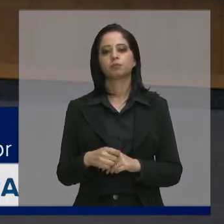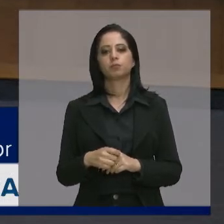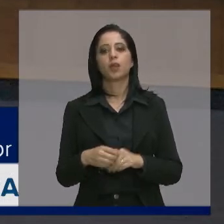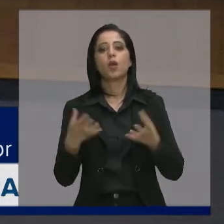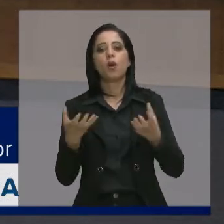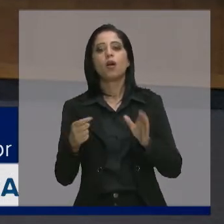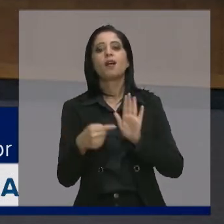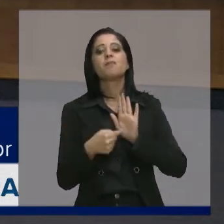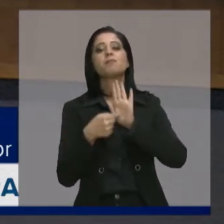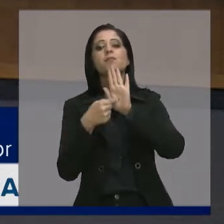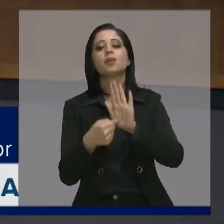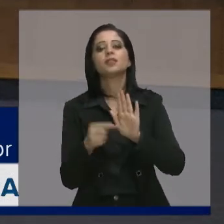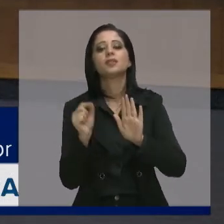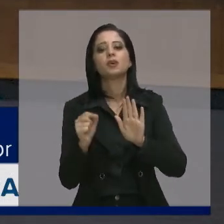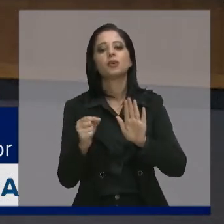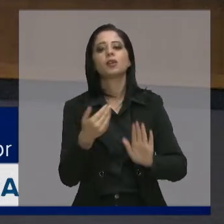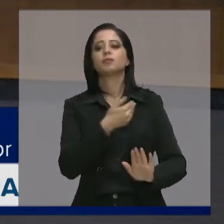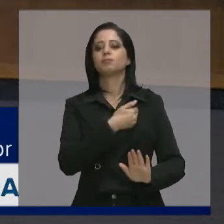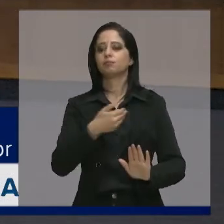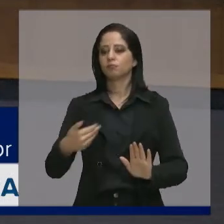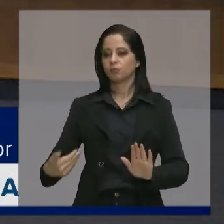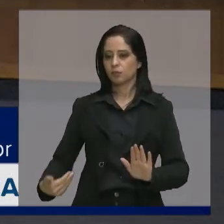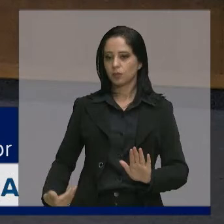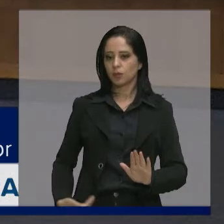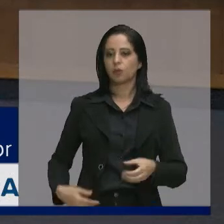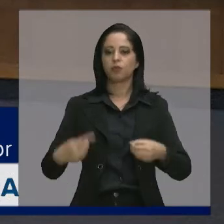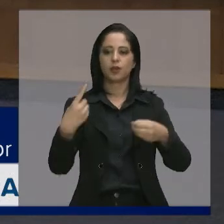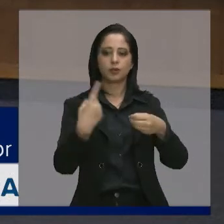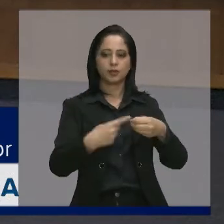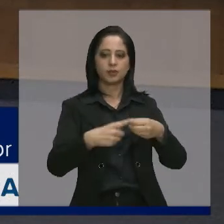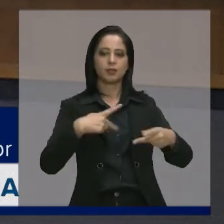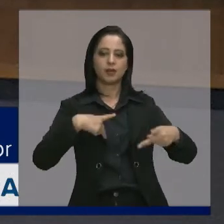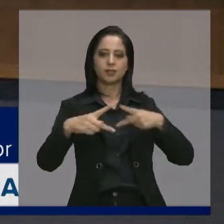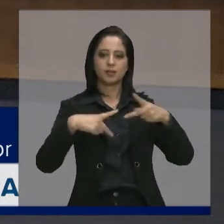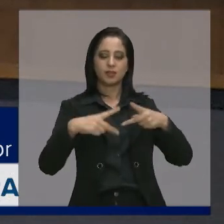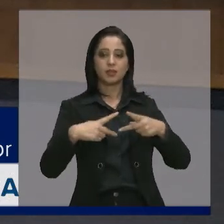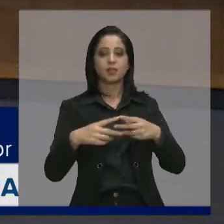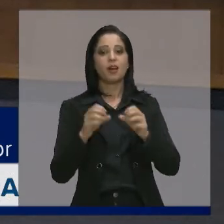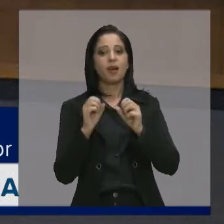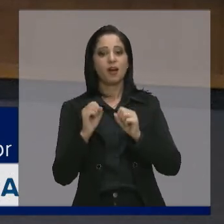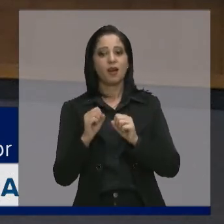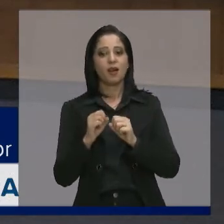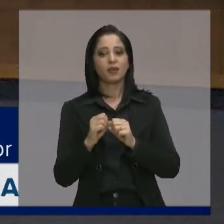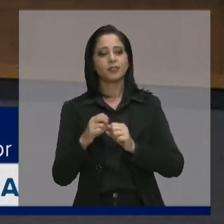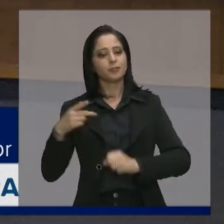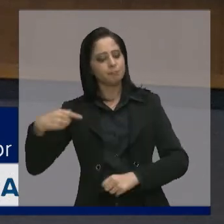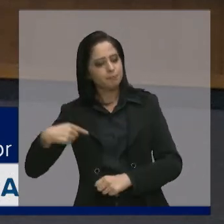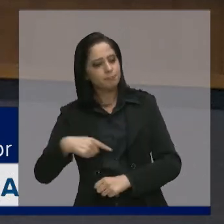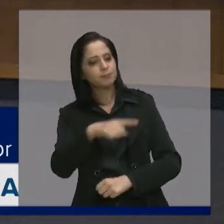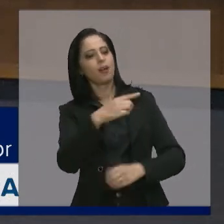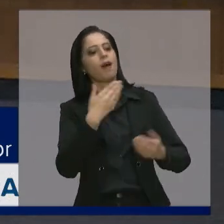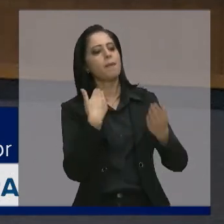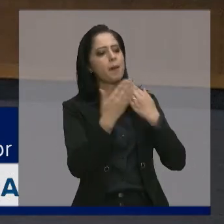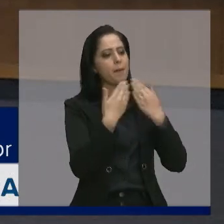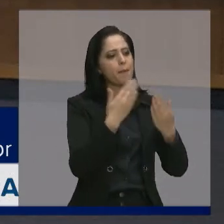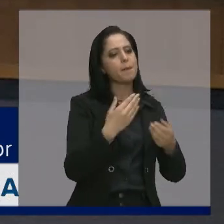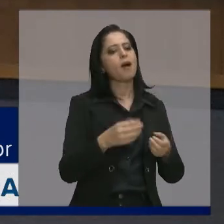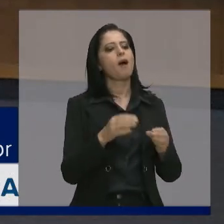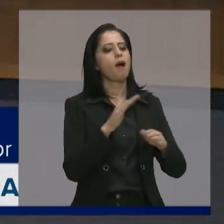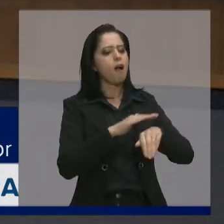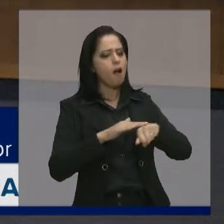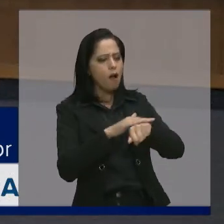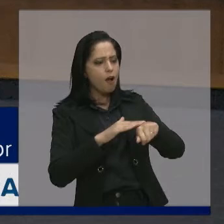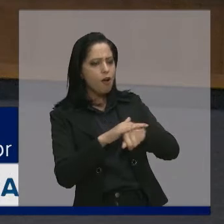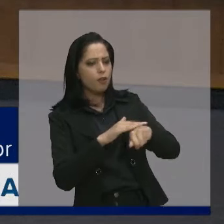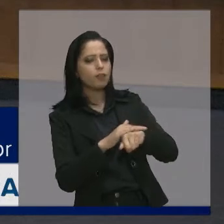para que o governo municipal possa, inclusive, atuar em relação a essa questão pela